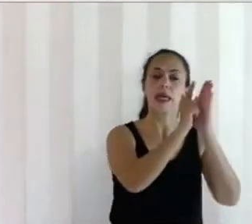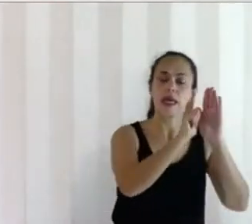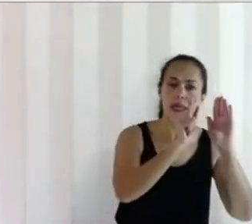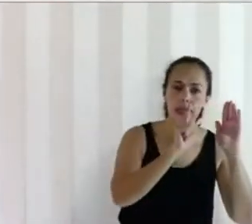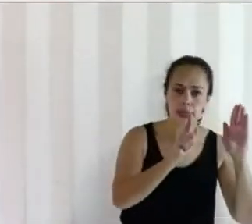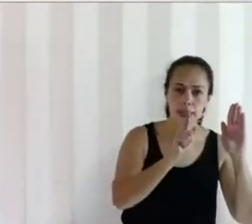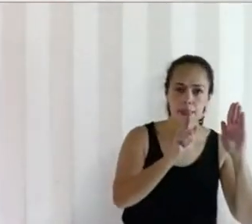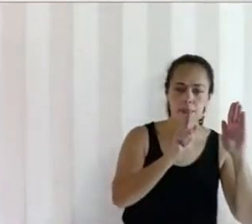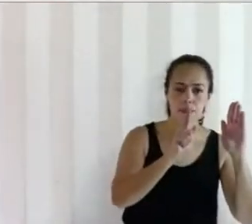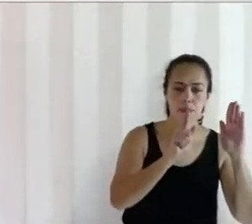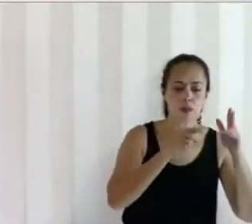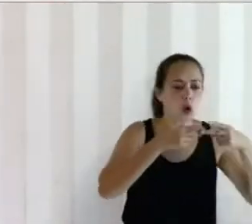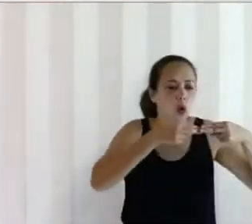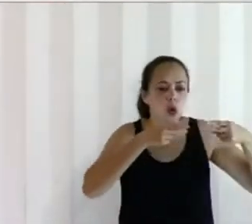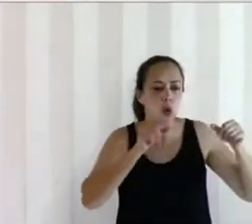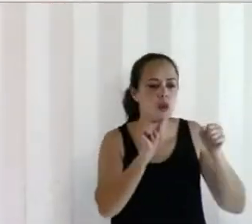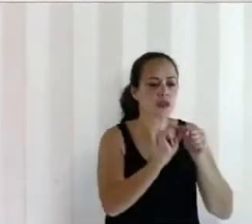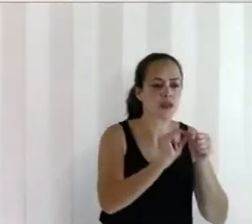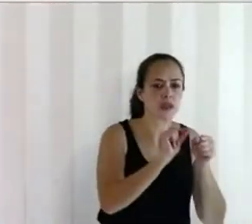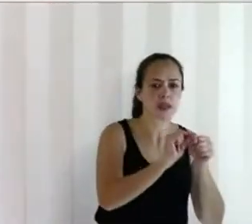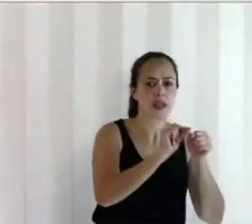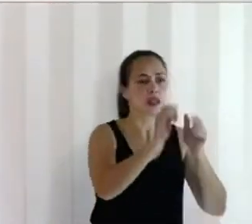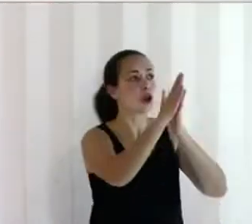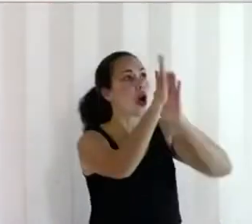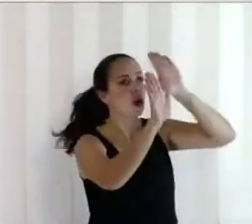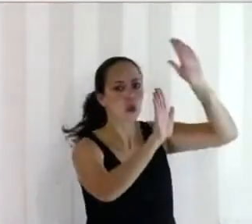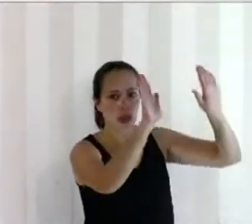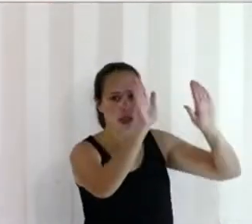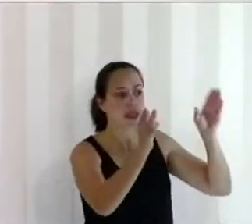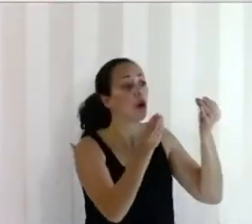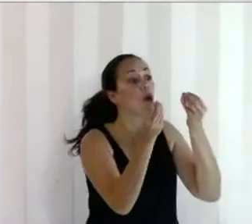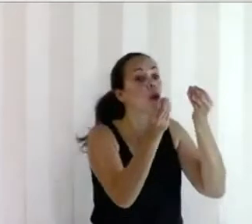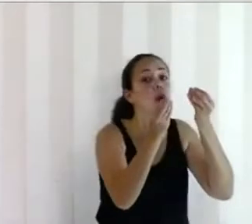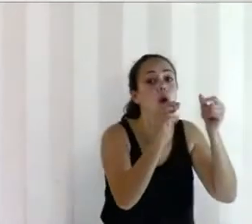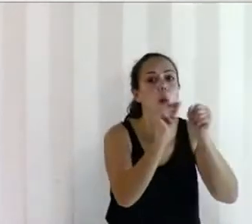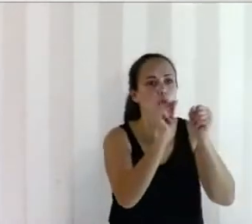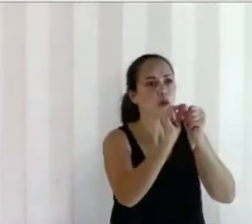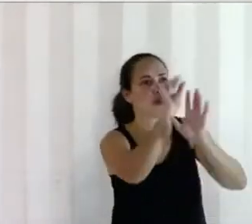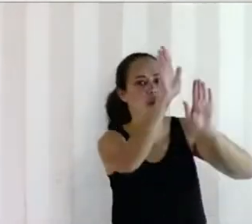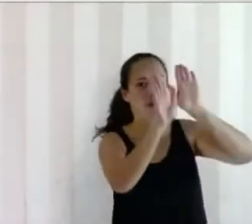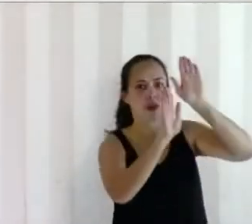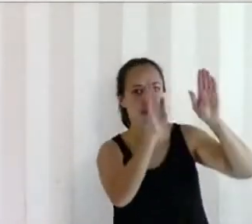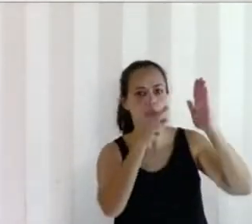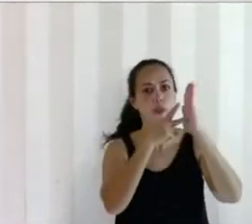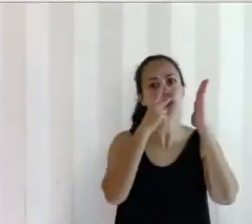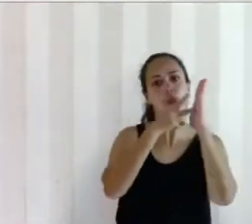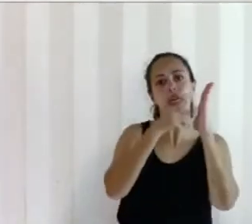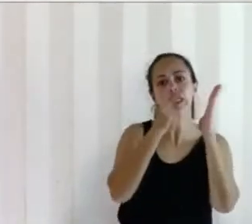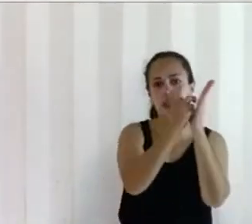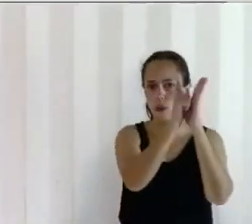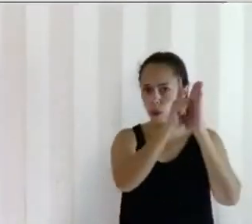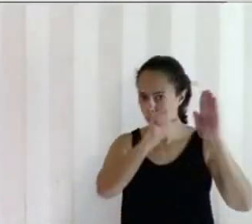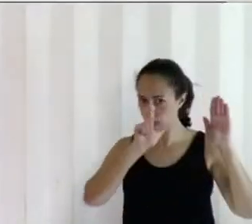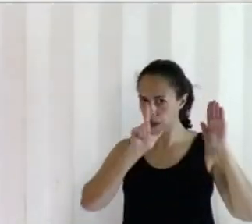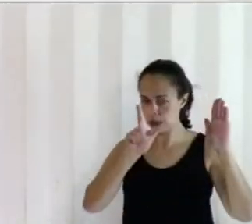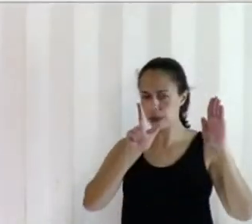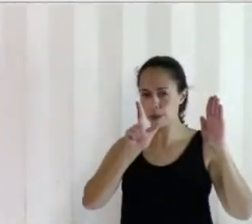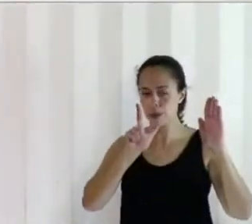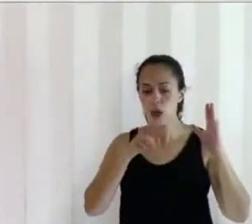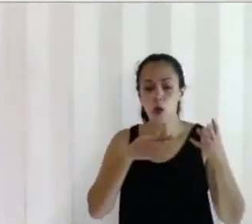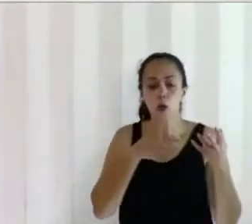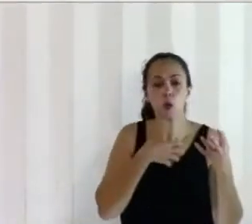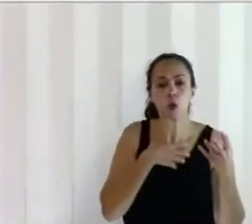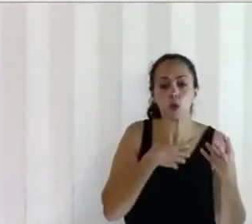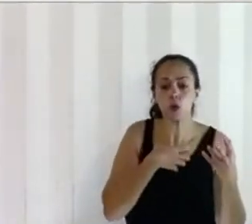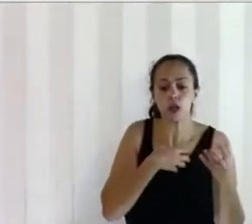lei cerimonial tinha a ver com adoração, apontava para Jesus, por isso ela não